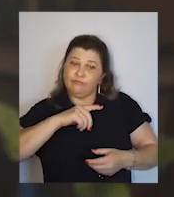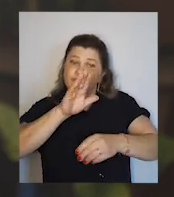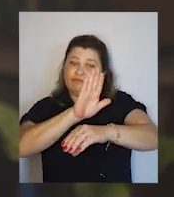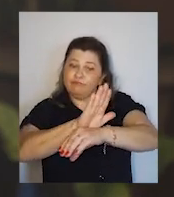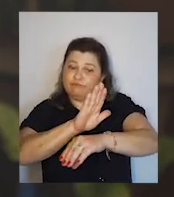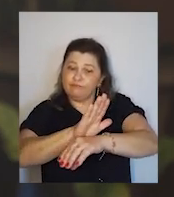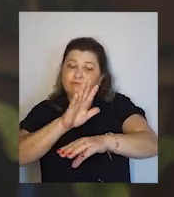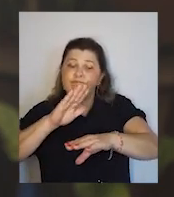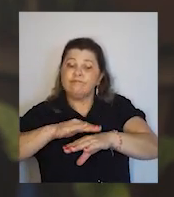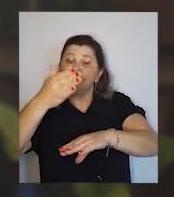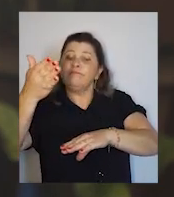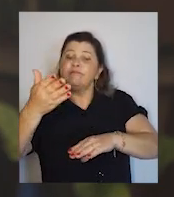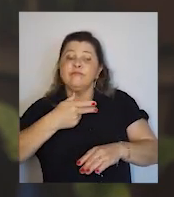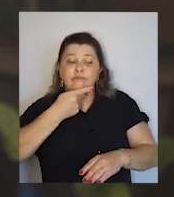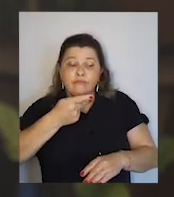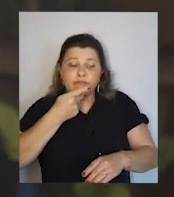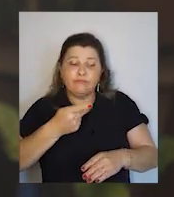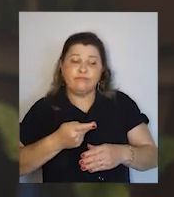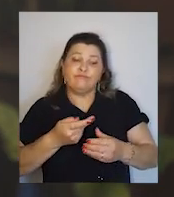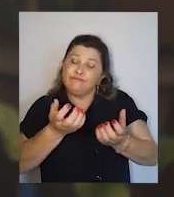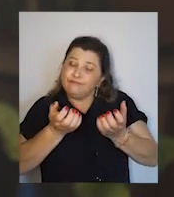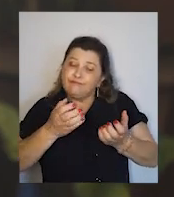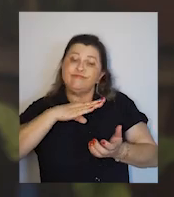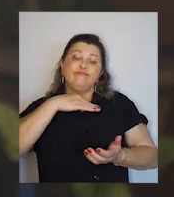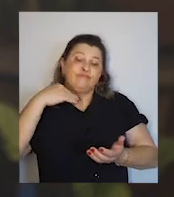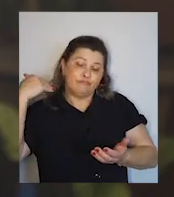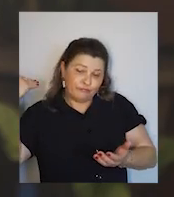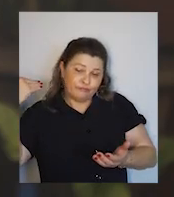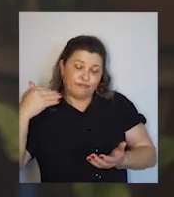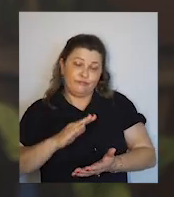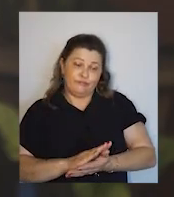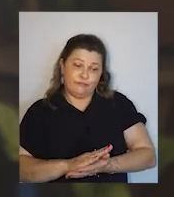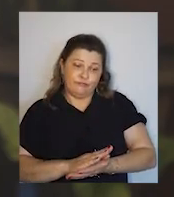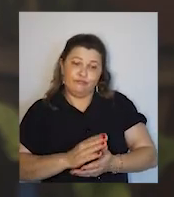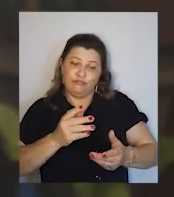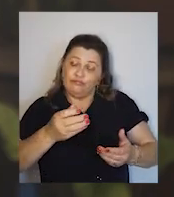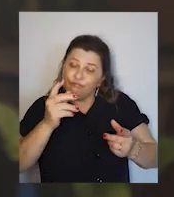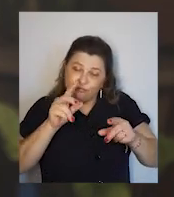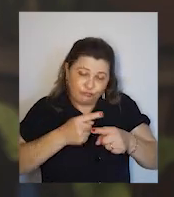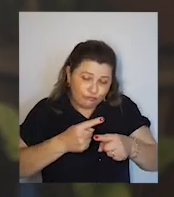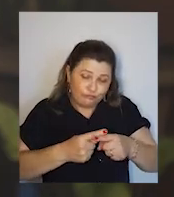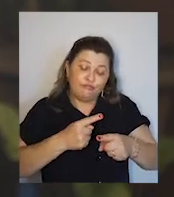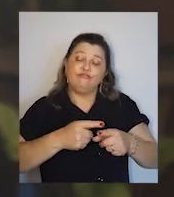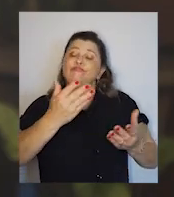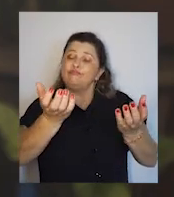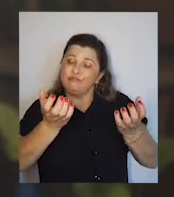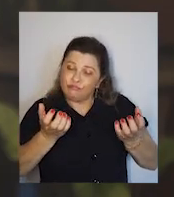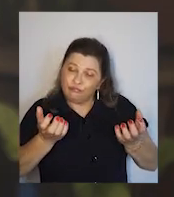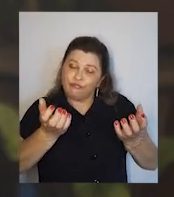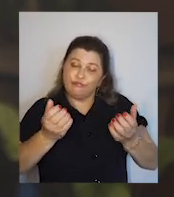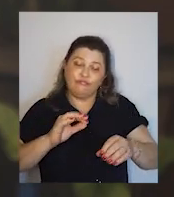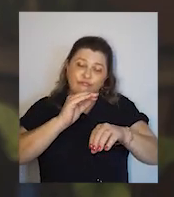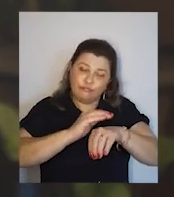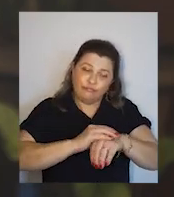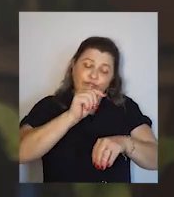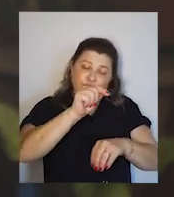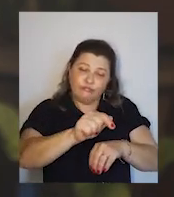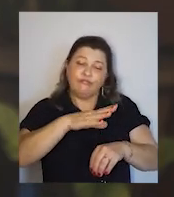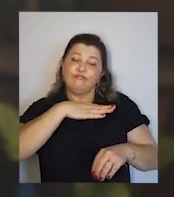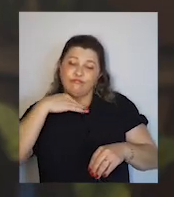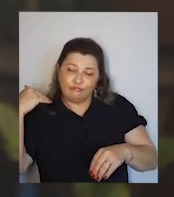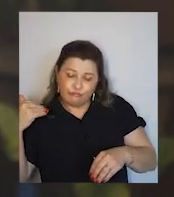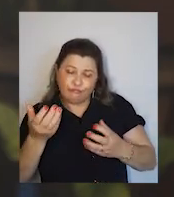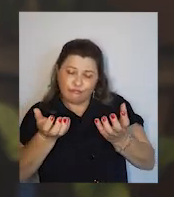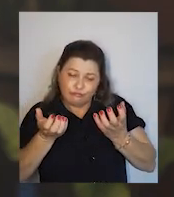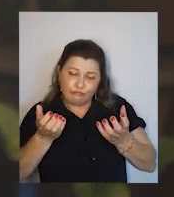que mais ele falava era o suicídio. Porque eu vou e porque a culpa é tua, porque isso aí,